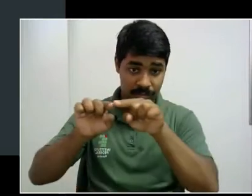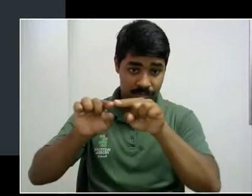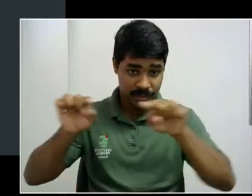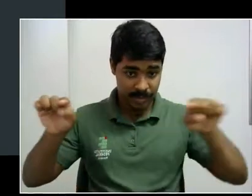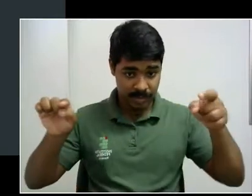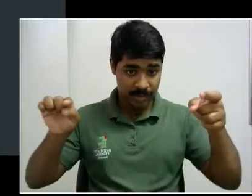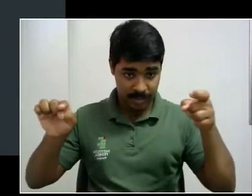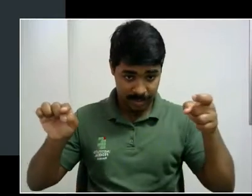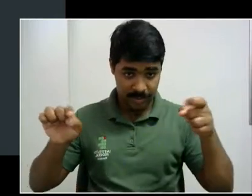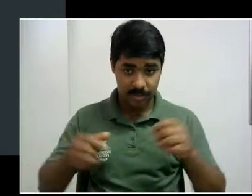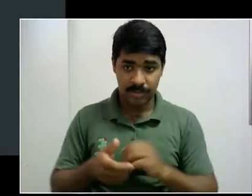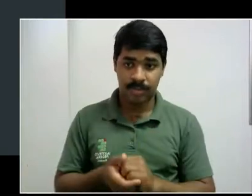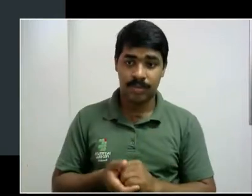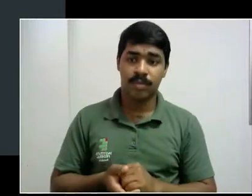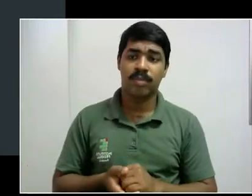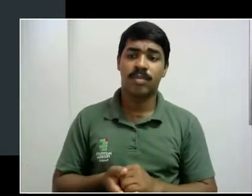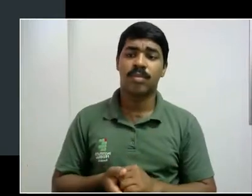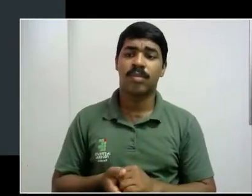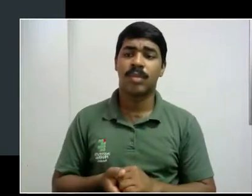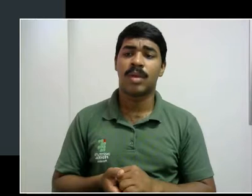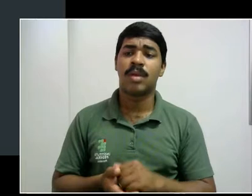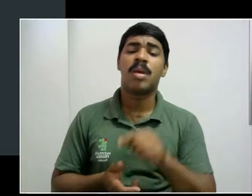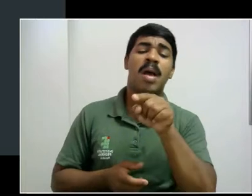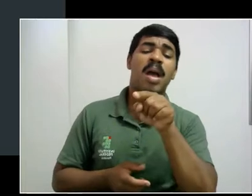Estou querendo saber qual é esse valor aqui, ó.